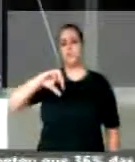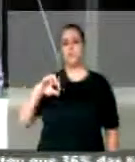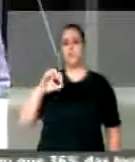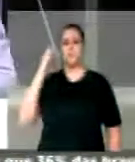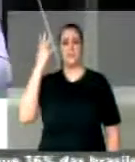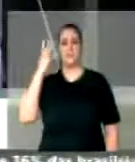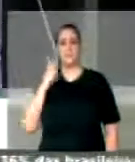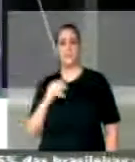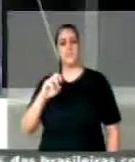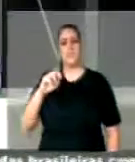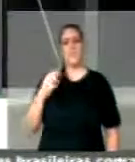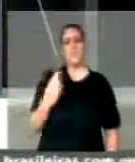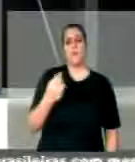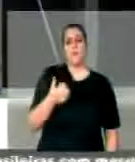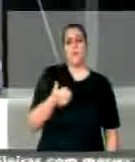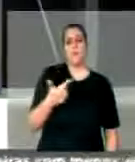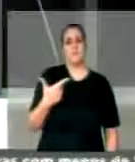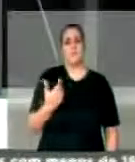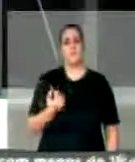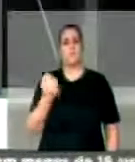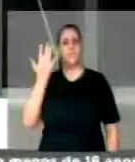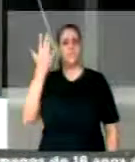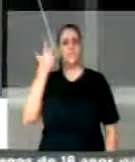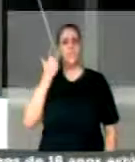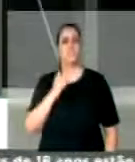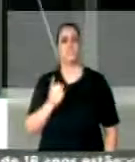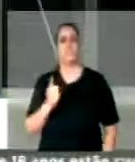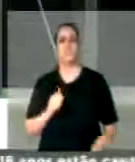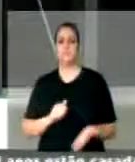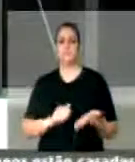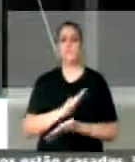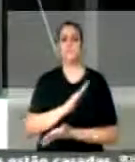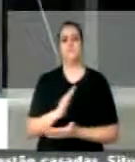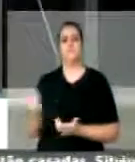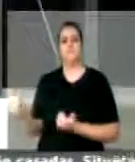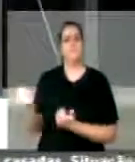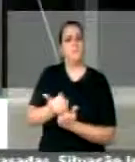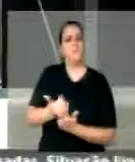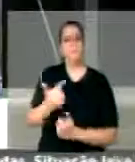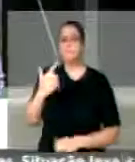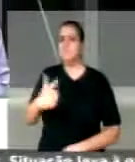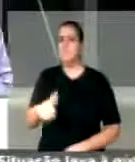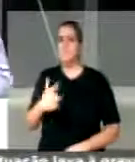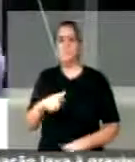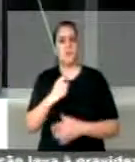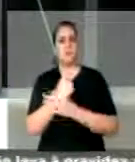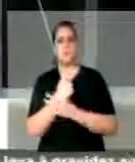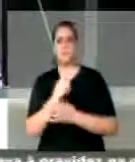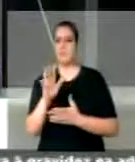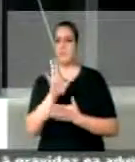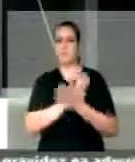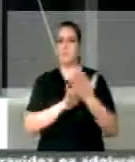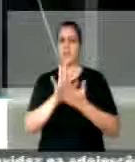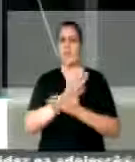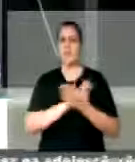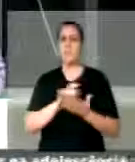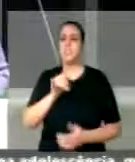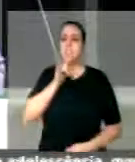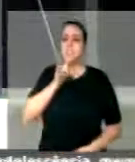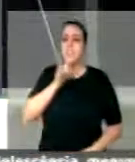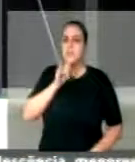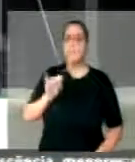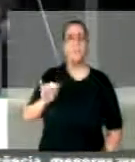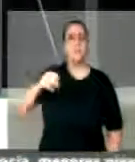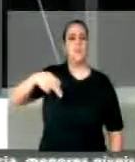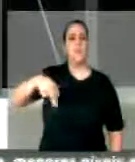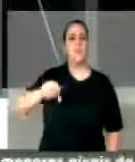dias, ele pode ser substituído e não se tem um compromisso com ele, um compromisso previdenciário,